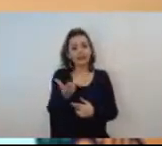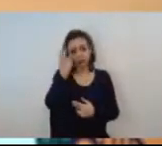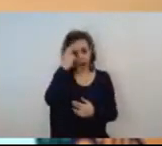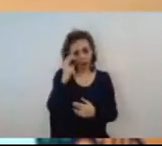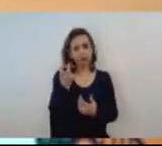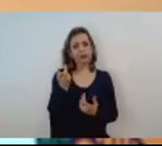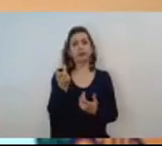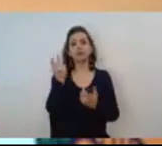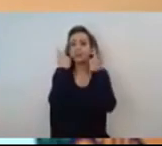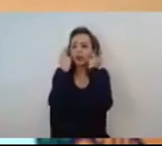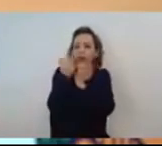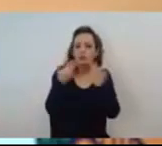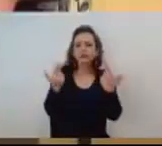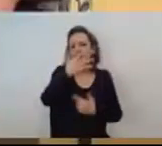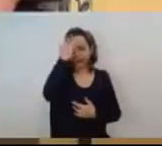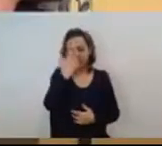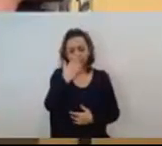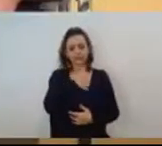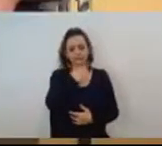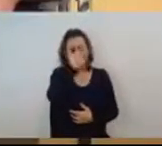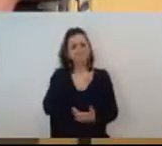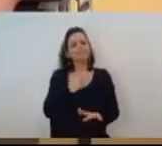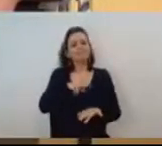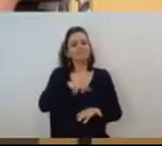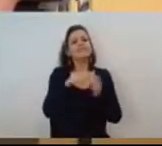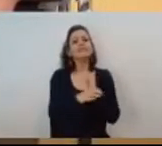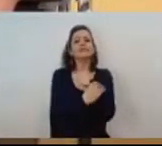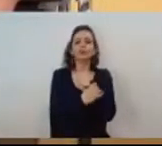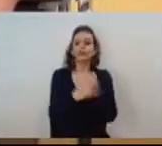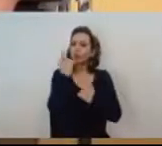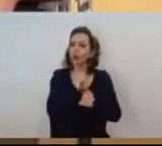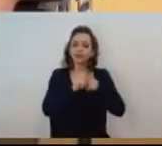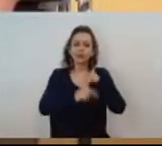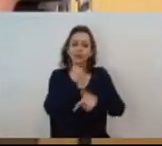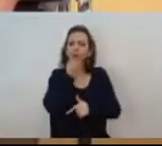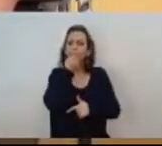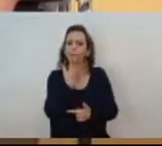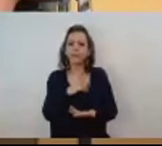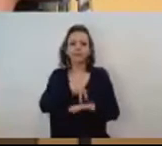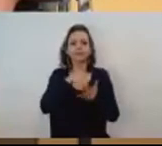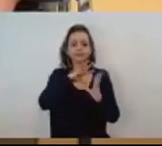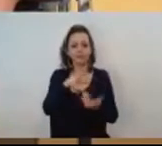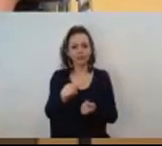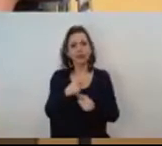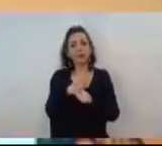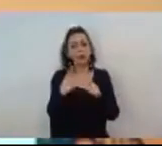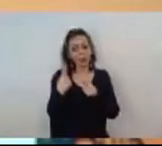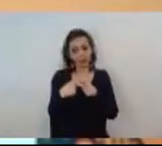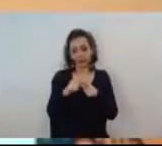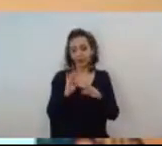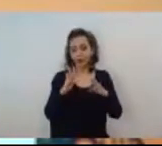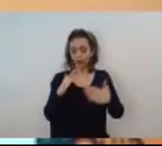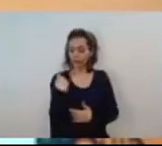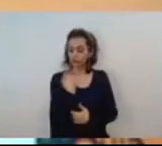está no mundo isso é um ganho tão grande né porque quando a gente está autêntico dentro da nossa atividade